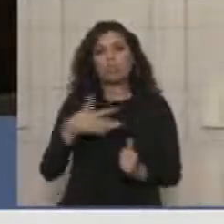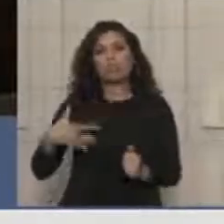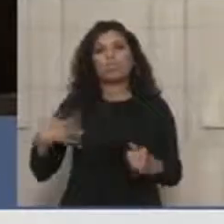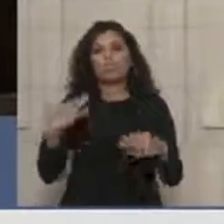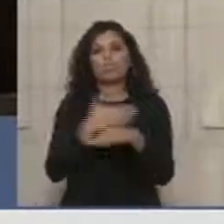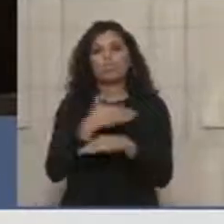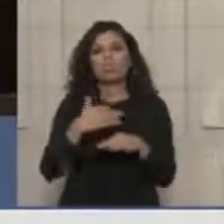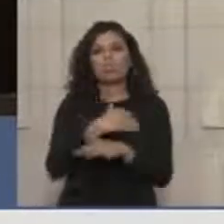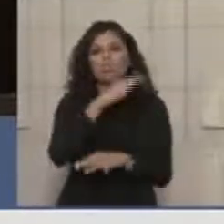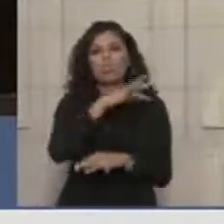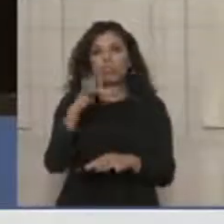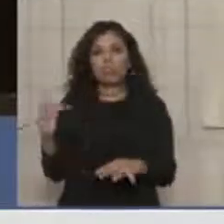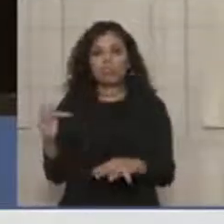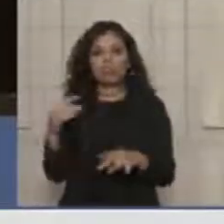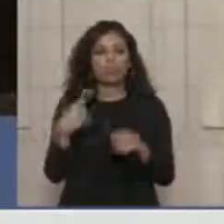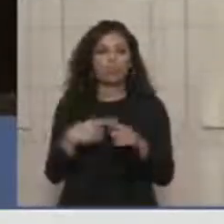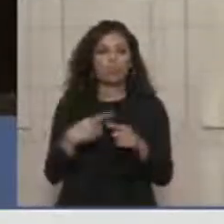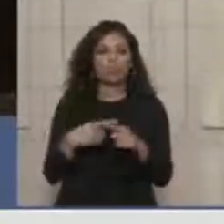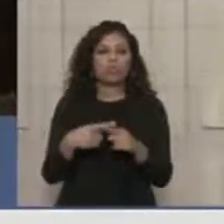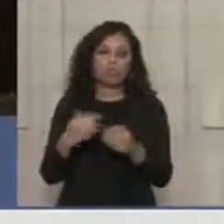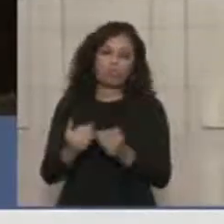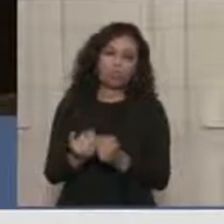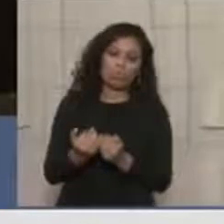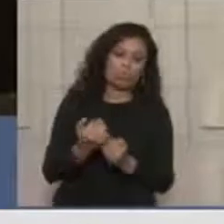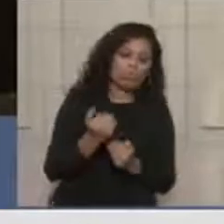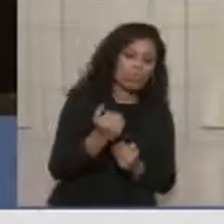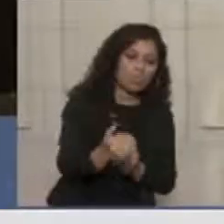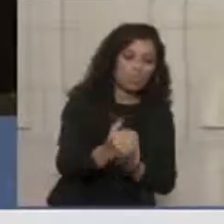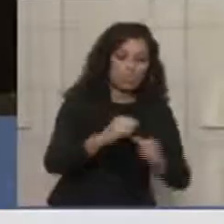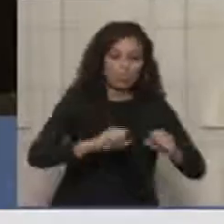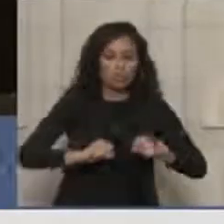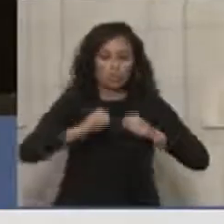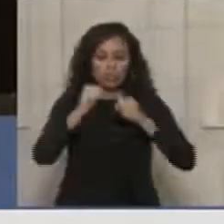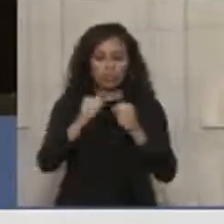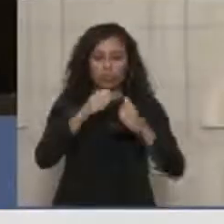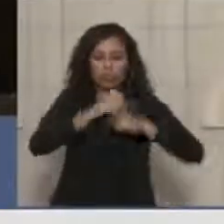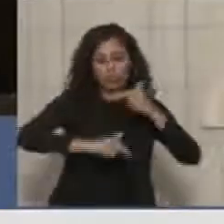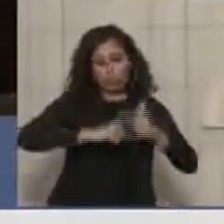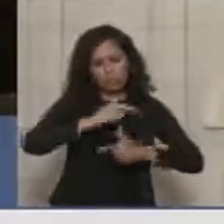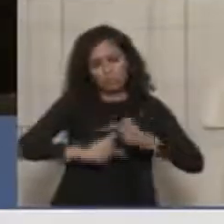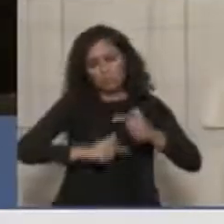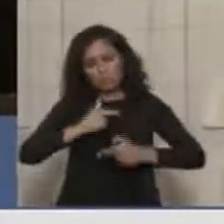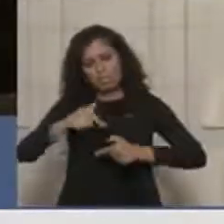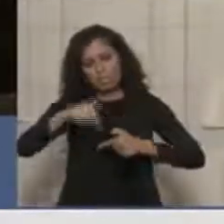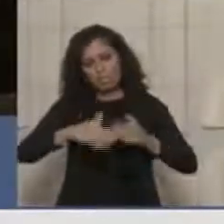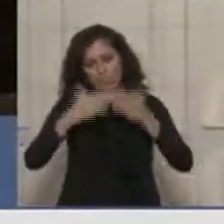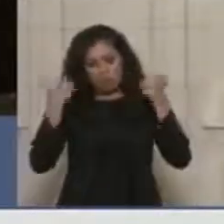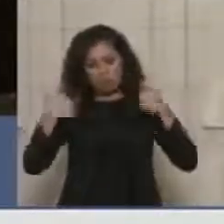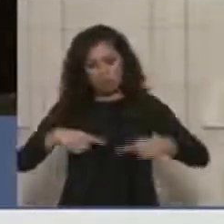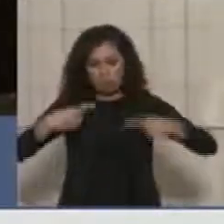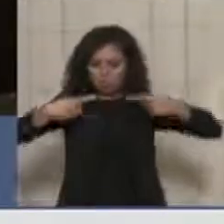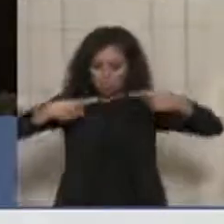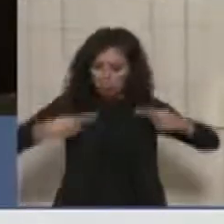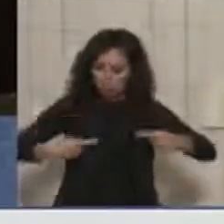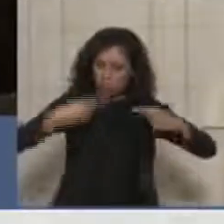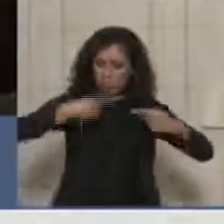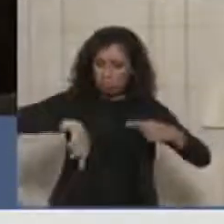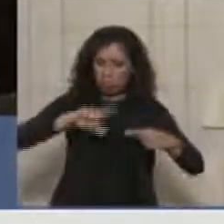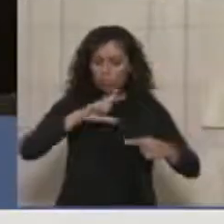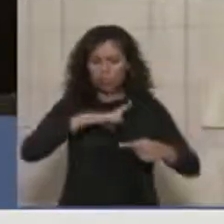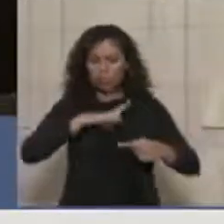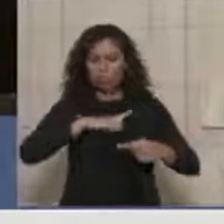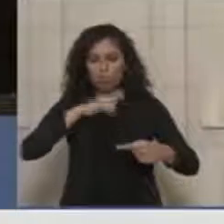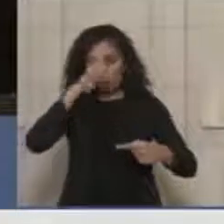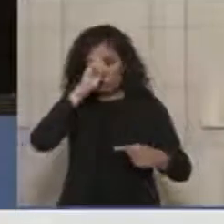a partir das articulações desta casa, dos embates que temos tido, usando